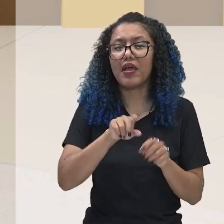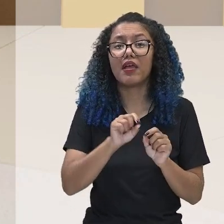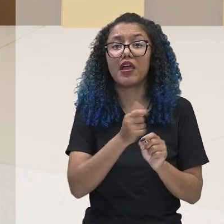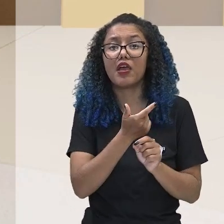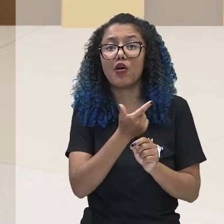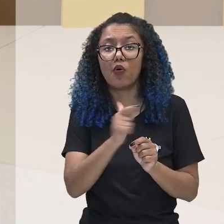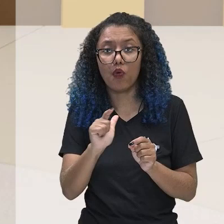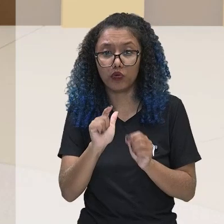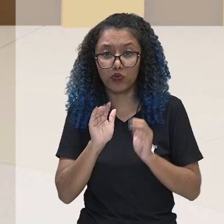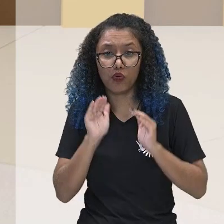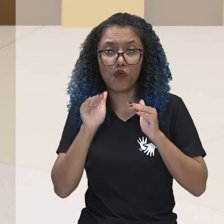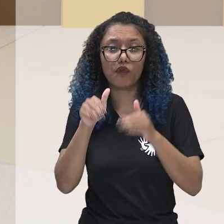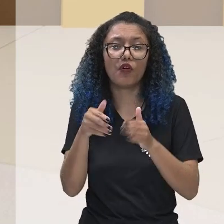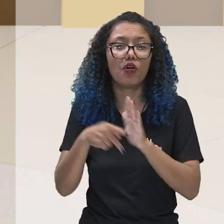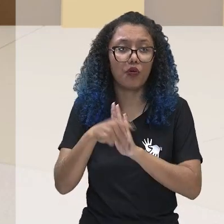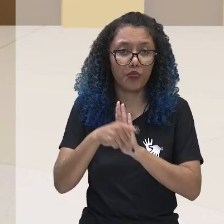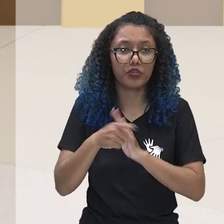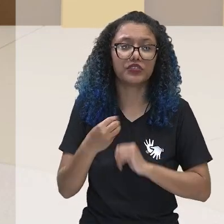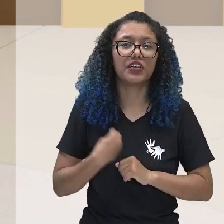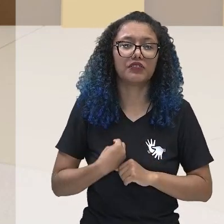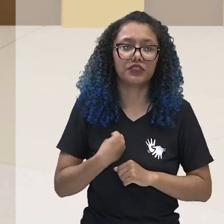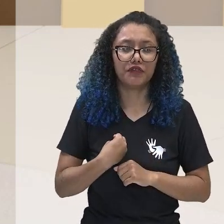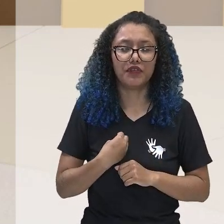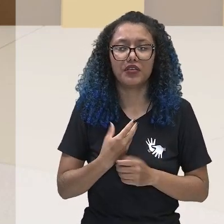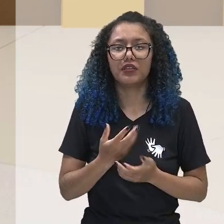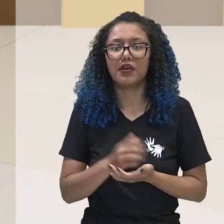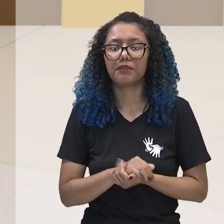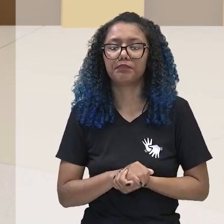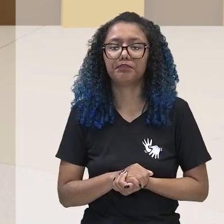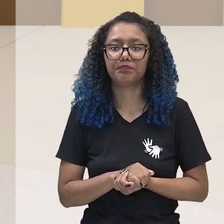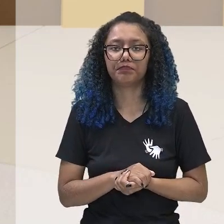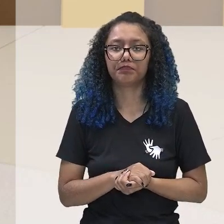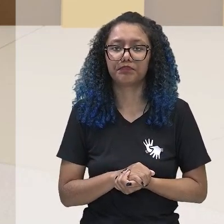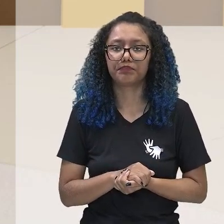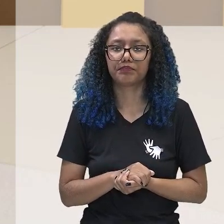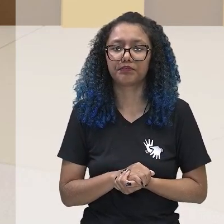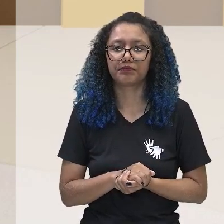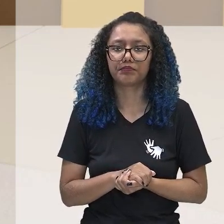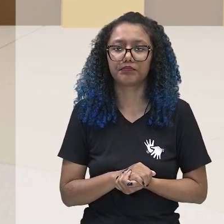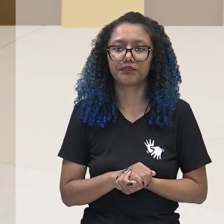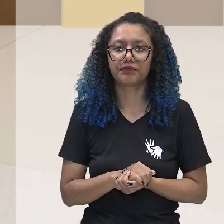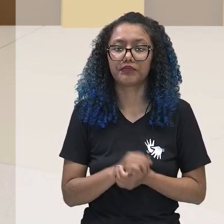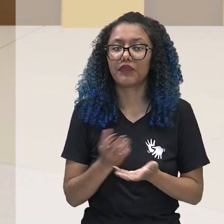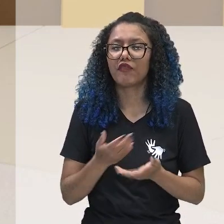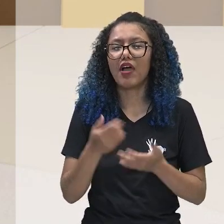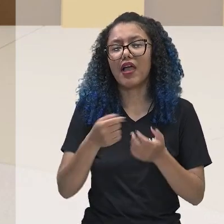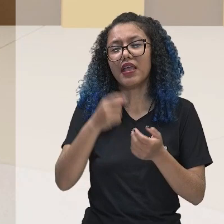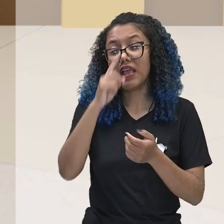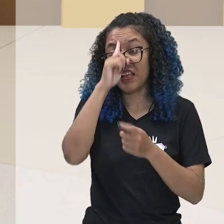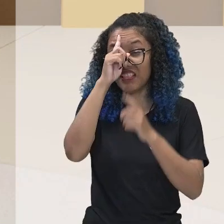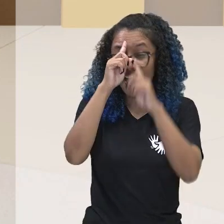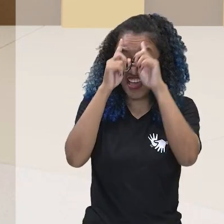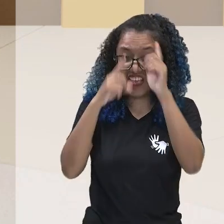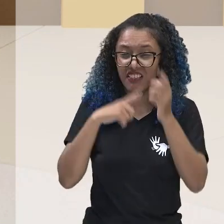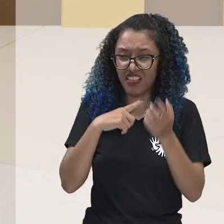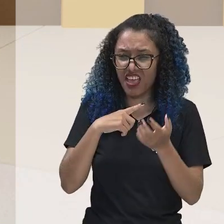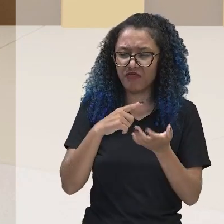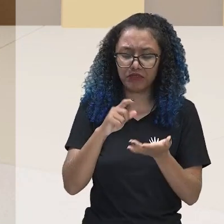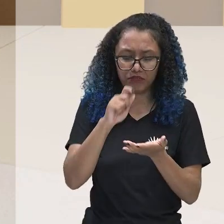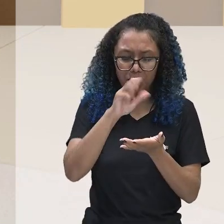Esse é como se fosse o teu diário de projeto de vida, onde tu vai colocar as tuas ideias aí do que tu quer fazer,